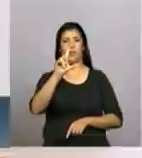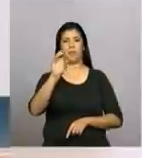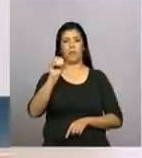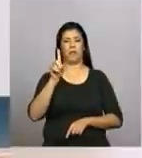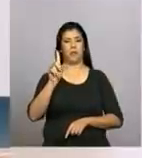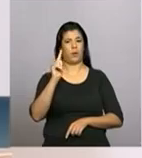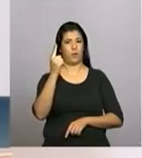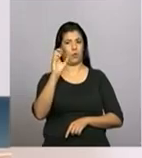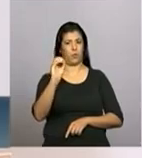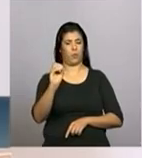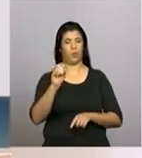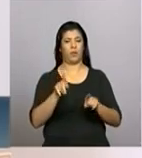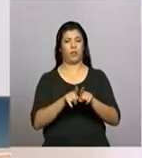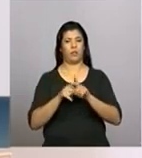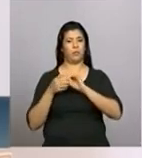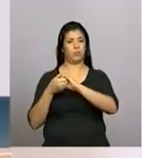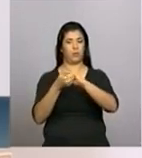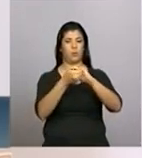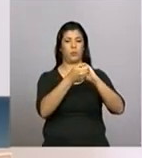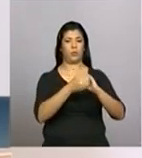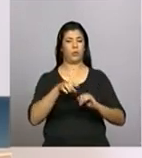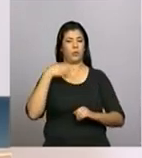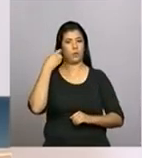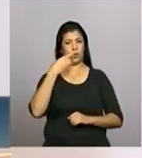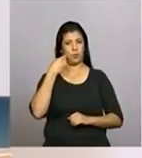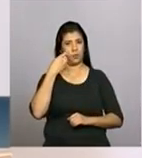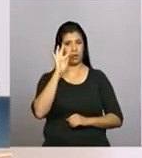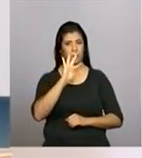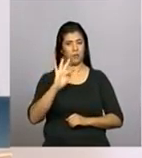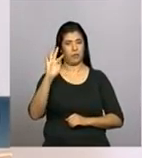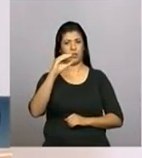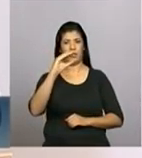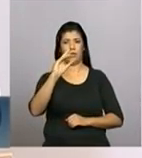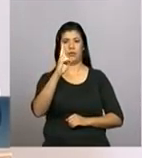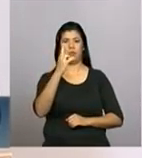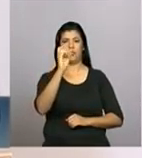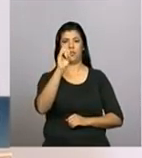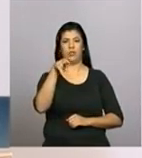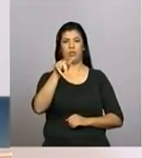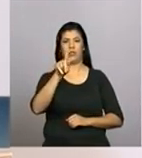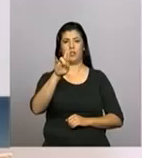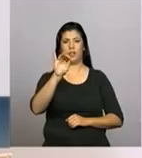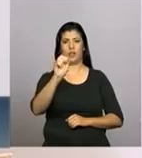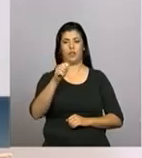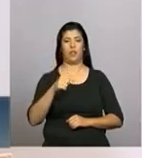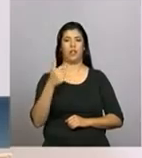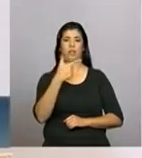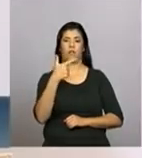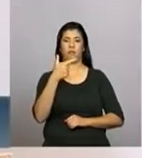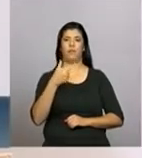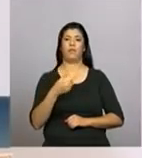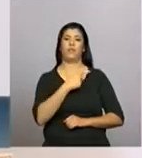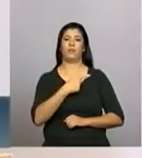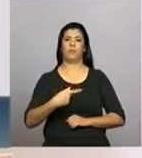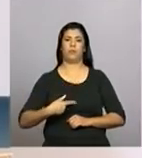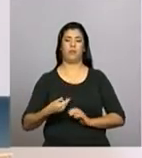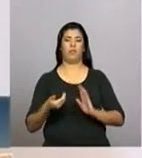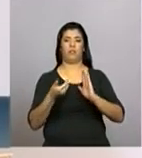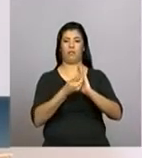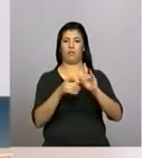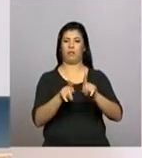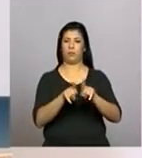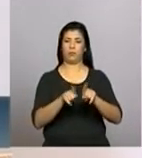saudar aqui o deputado Arlindo Chinaglia, vice-presidente da Câmara dos Deputados, em